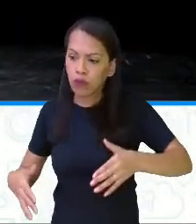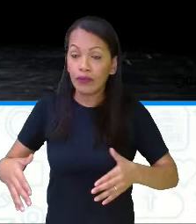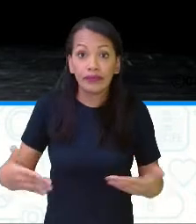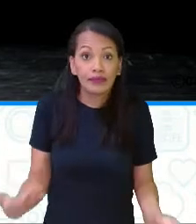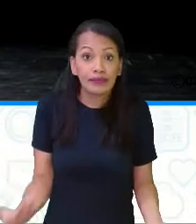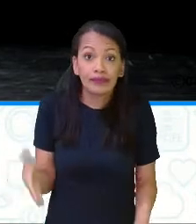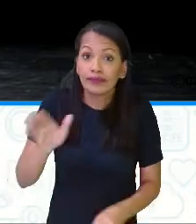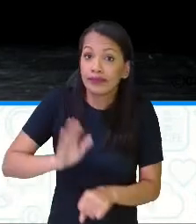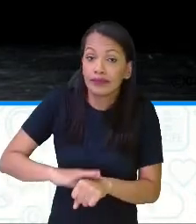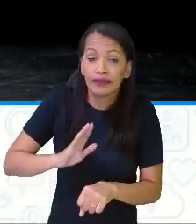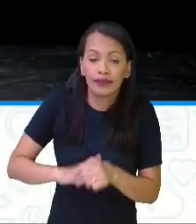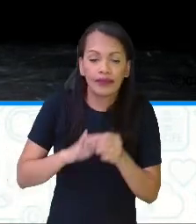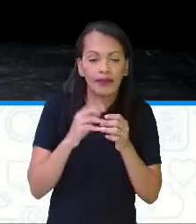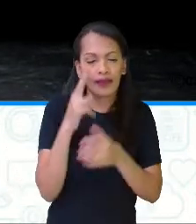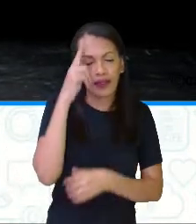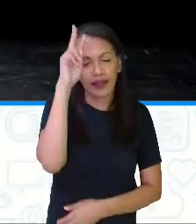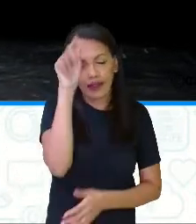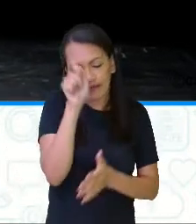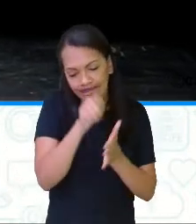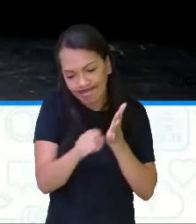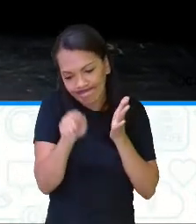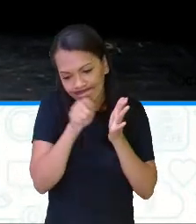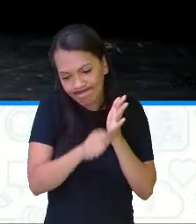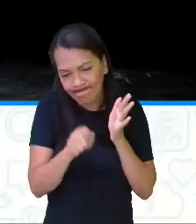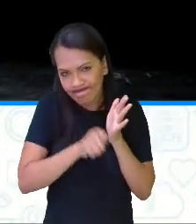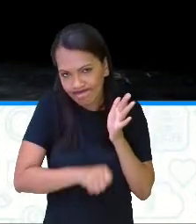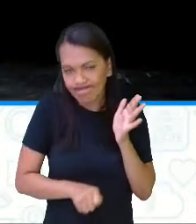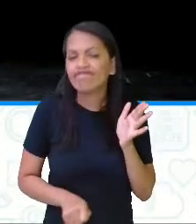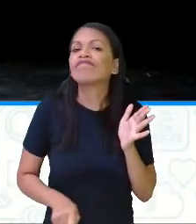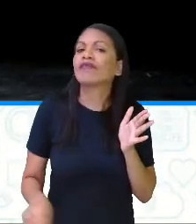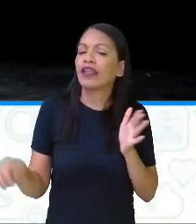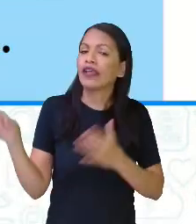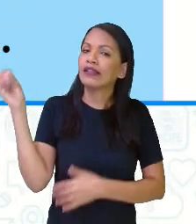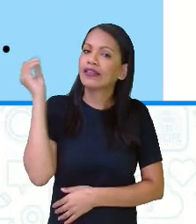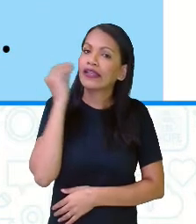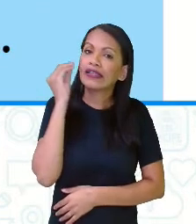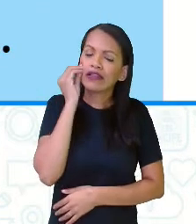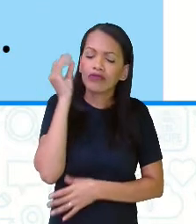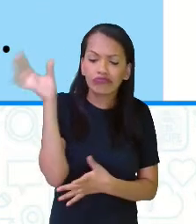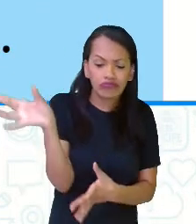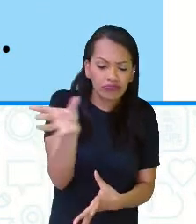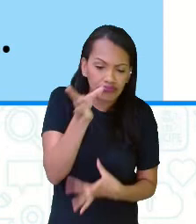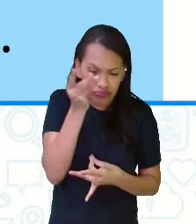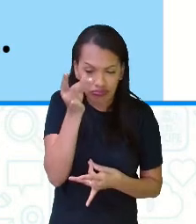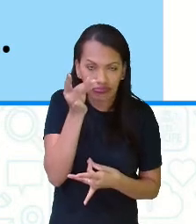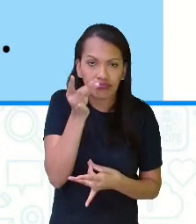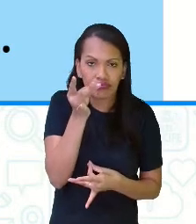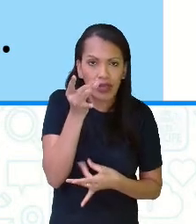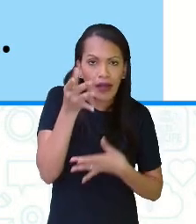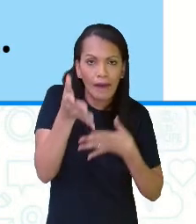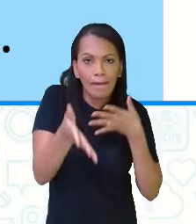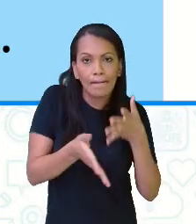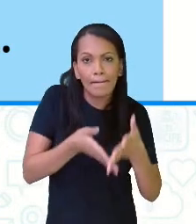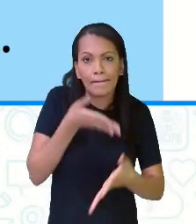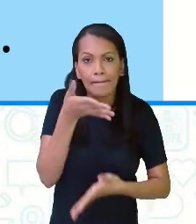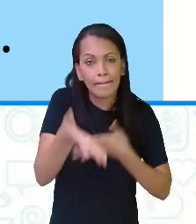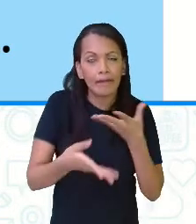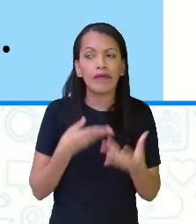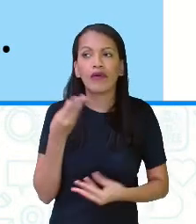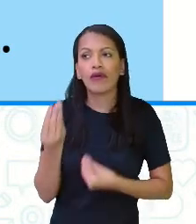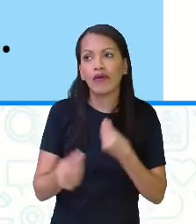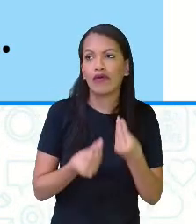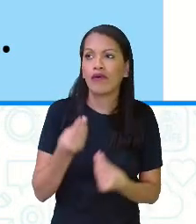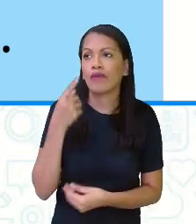história. Eles vão tentar fazer a melhor interpretação ali, tá certo? E o figurino é justamente isso. Ó. Pode ser entendido como